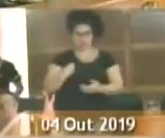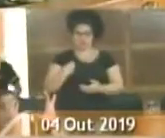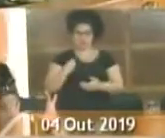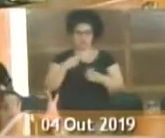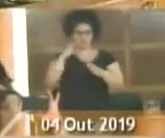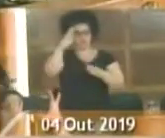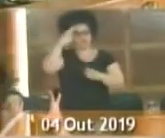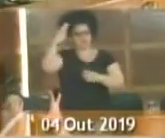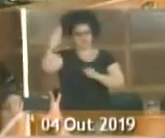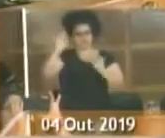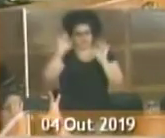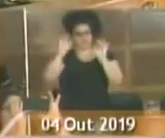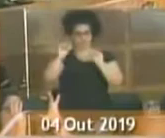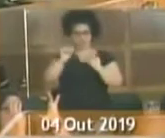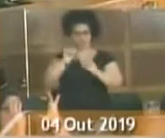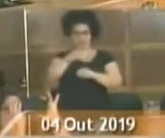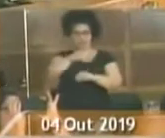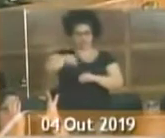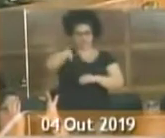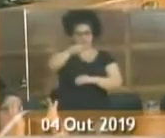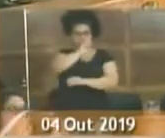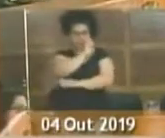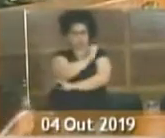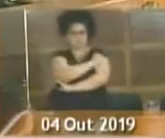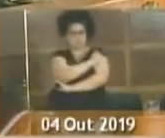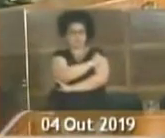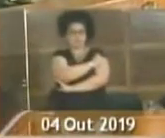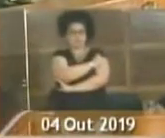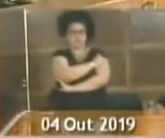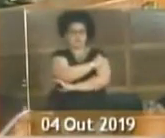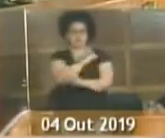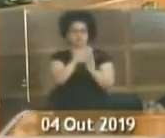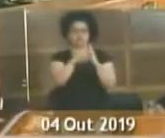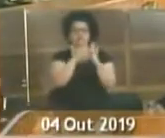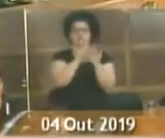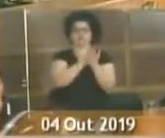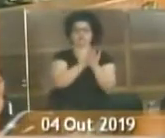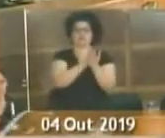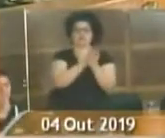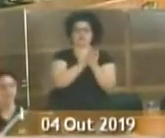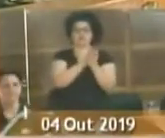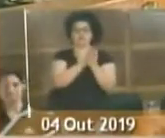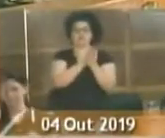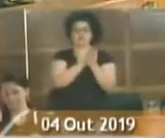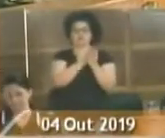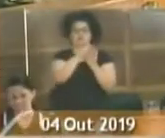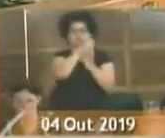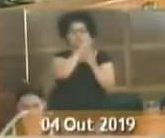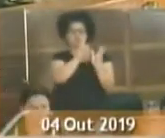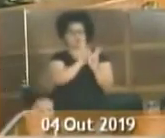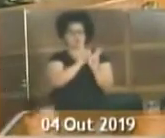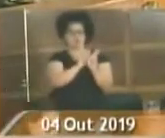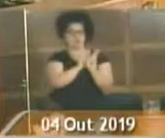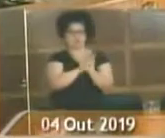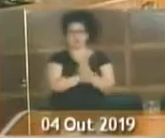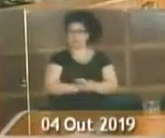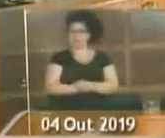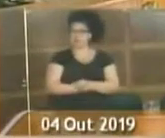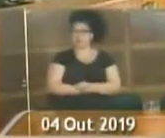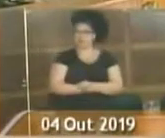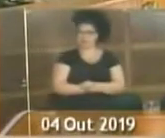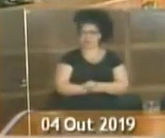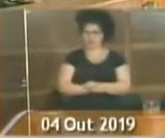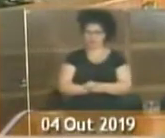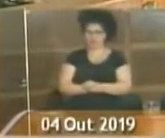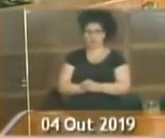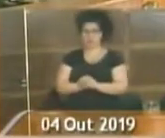especial aos alunos da Escola Municipal José Américo Lomeu Bastos. Então, eu